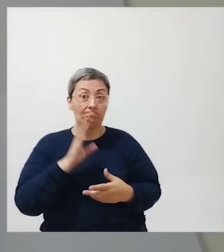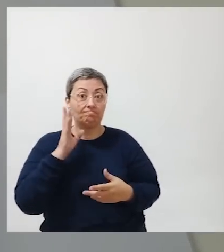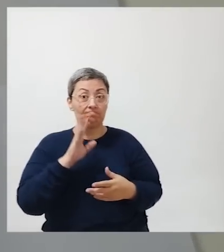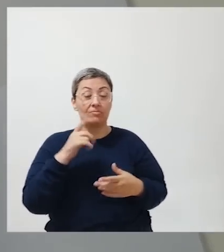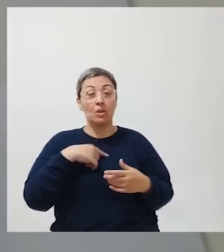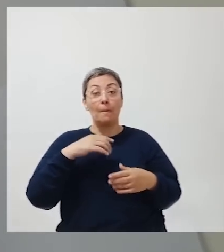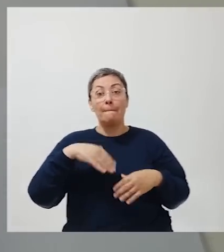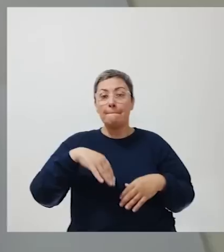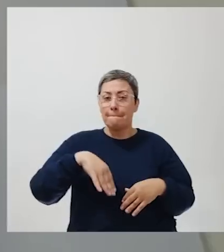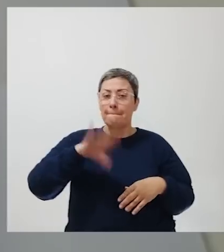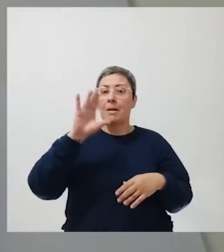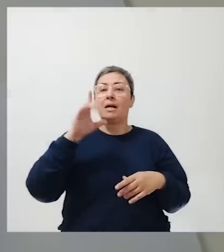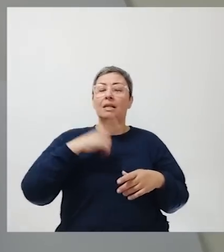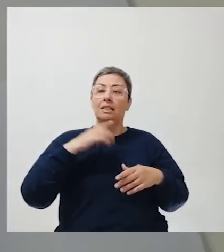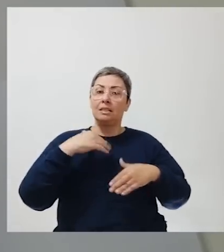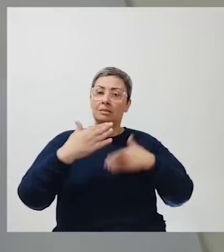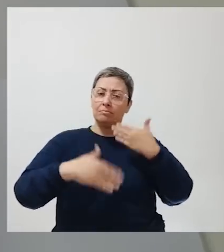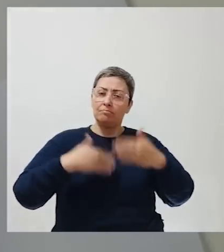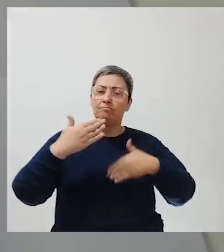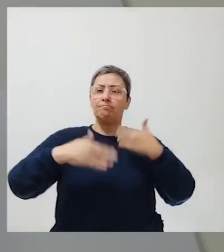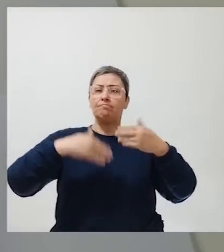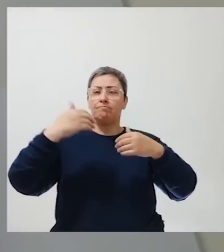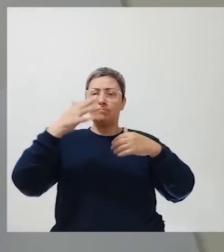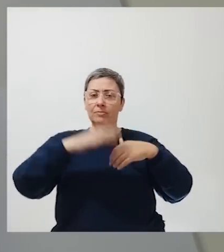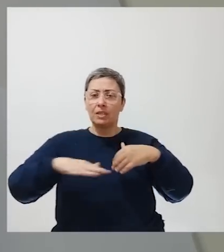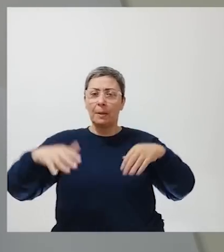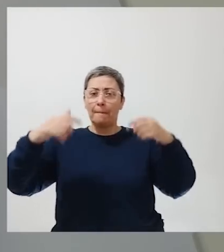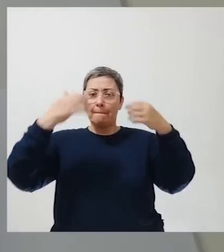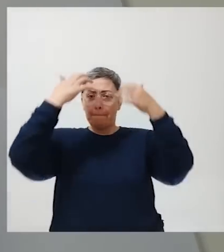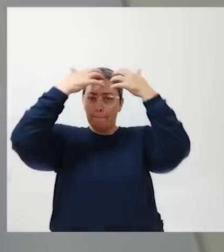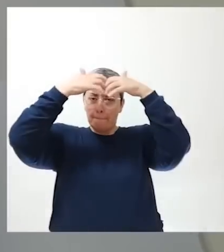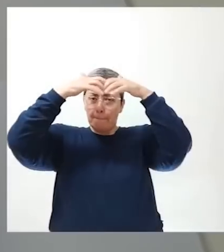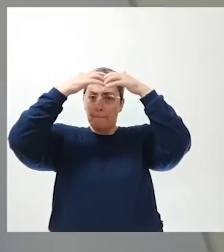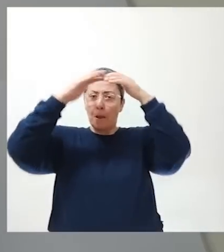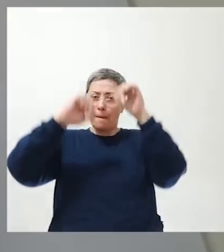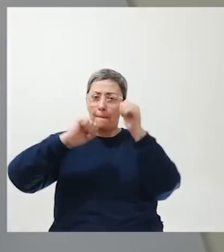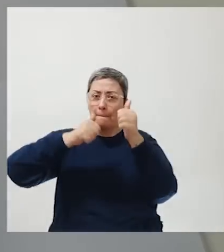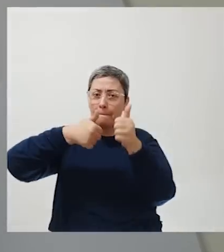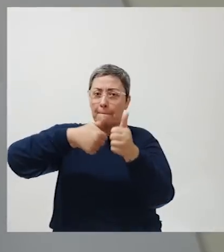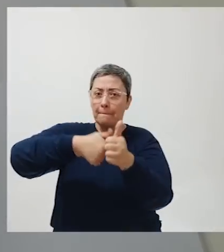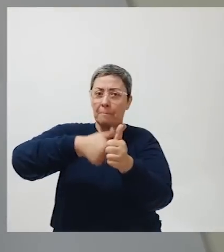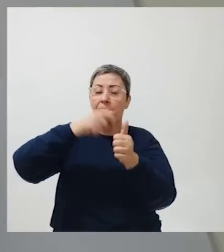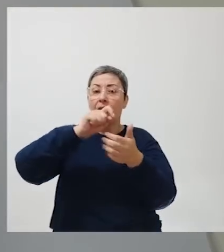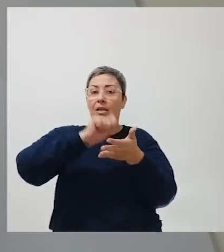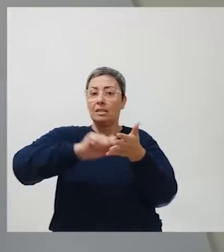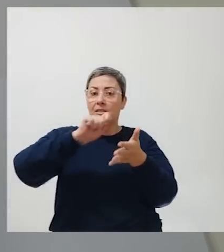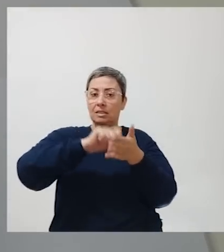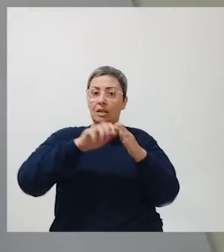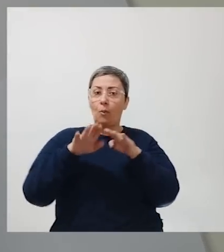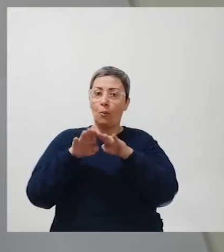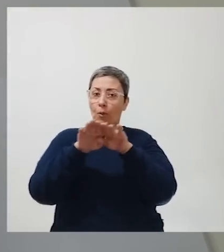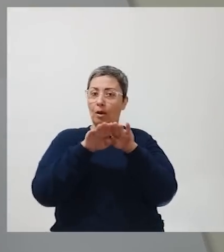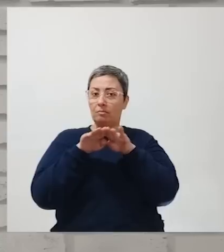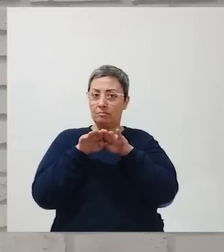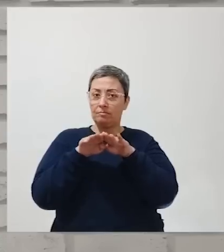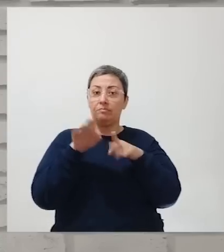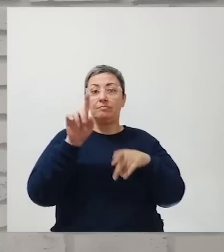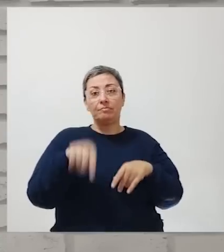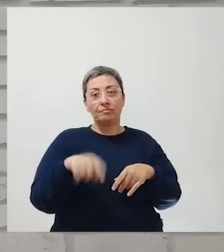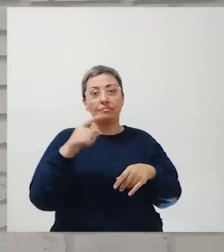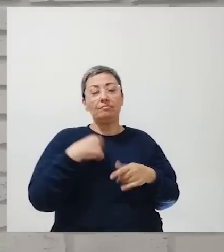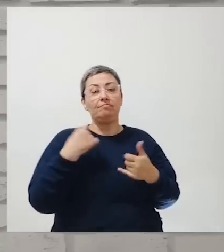né? Quanto mais a gente faz a criança pensar, mais perto ela chega de uma escrita convencional.